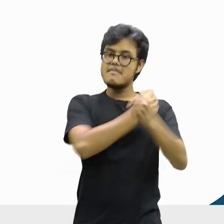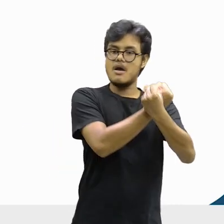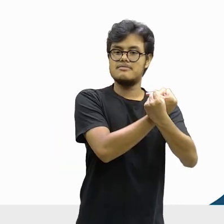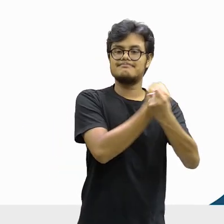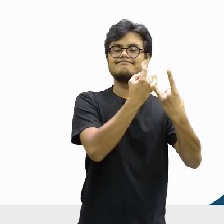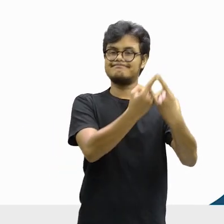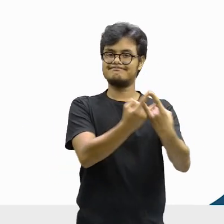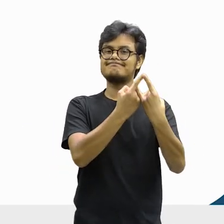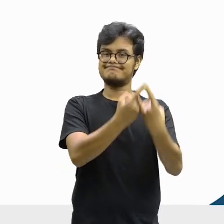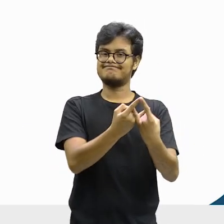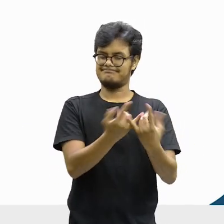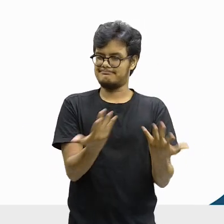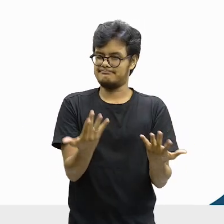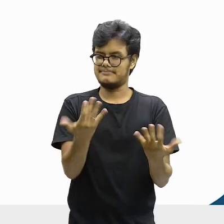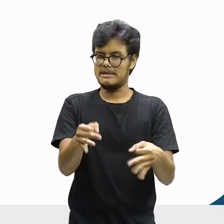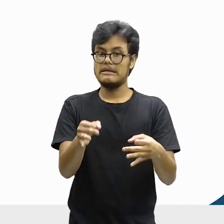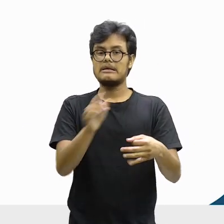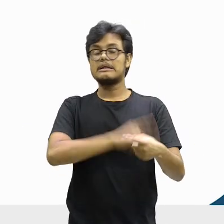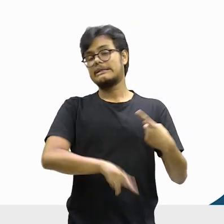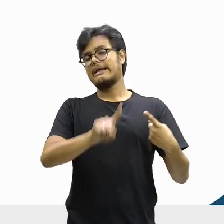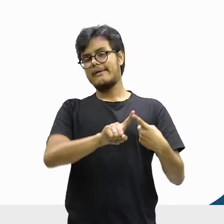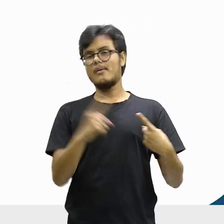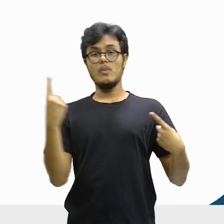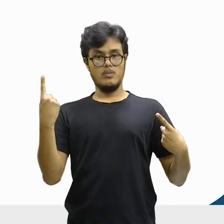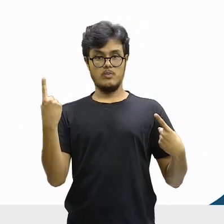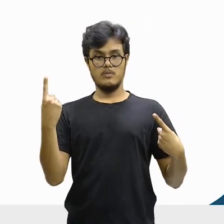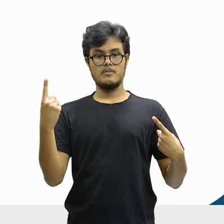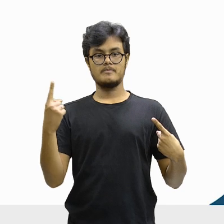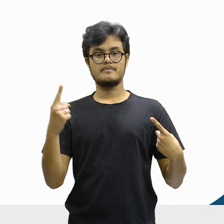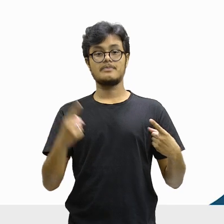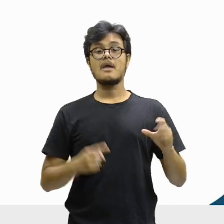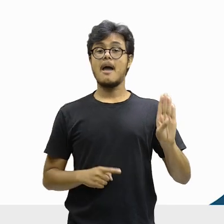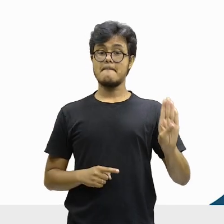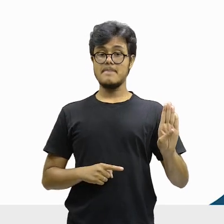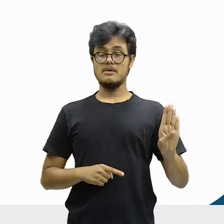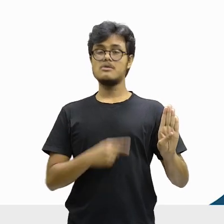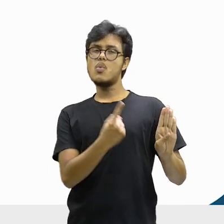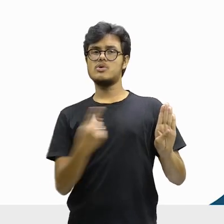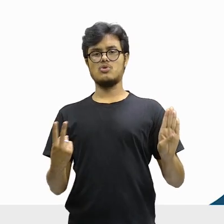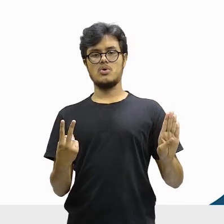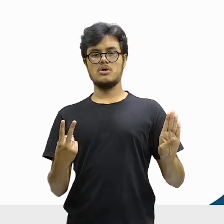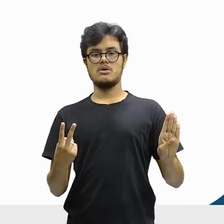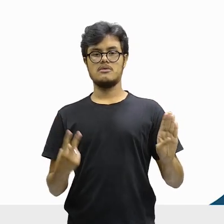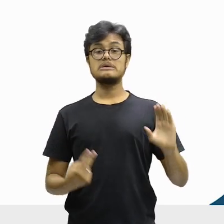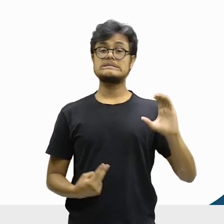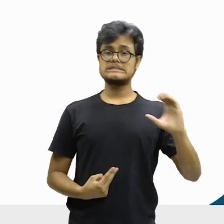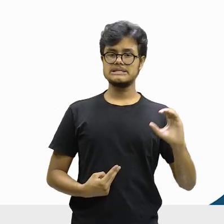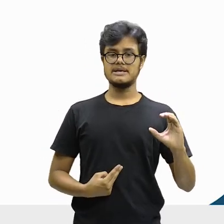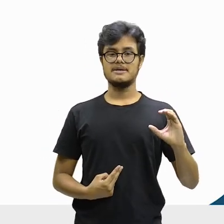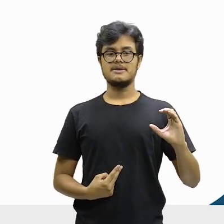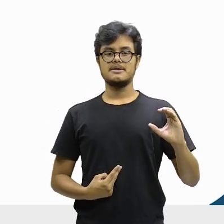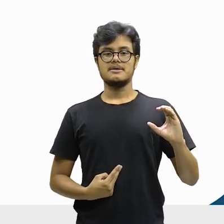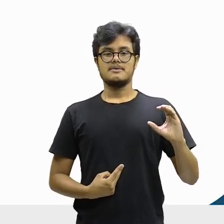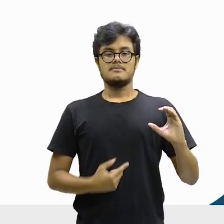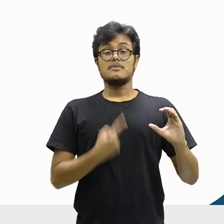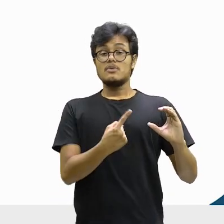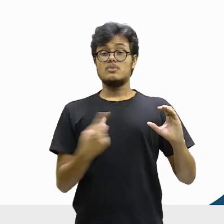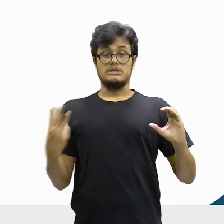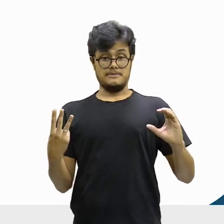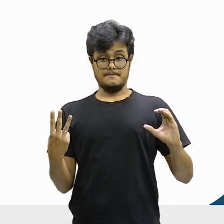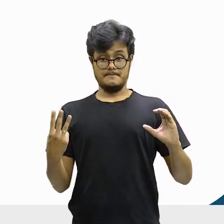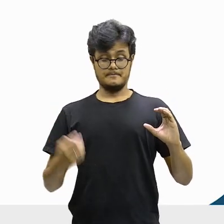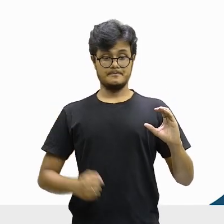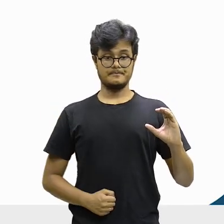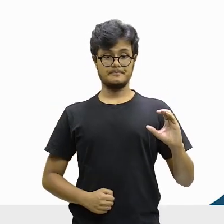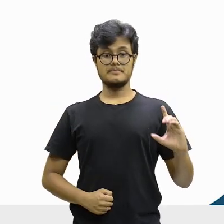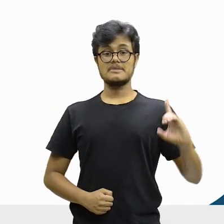gente tem a questão alternativa A, 1 apenas, alternativa B, 1 e 2 apenas, alternativa